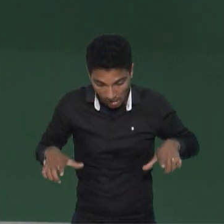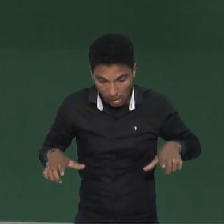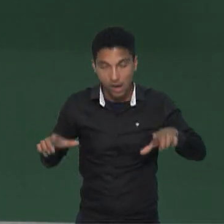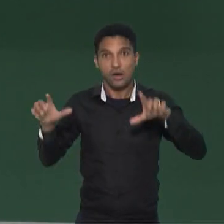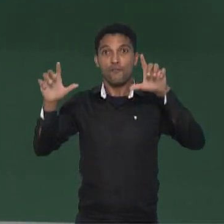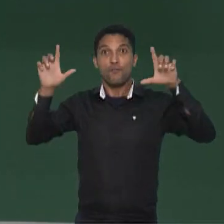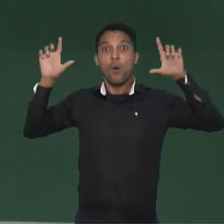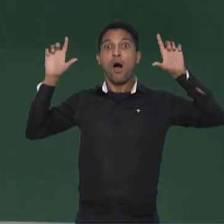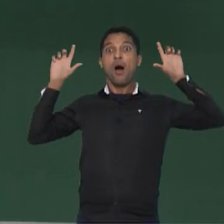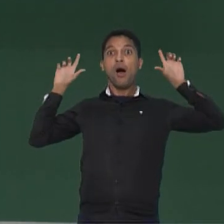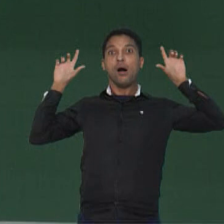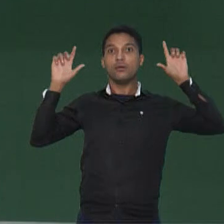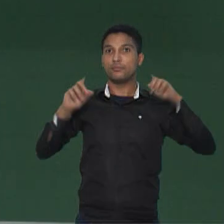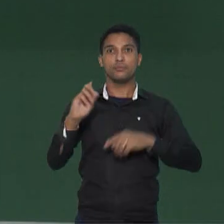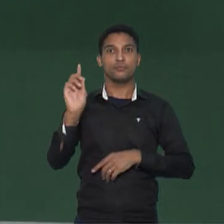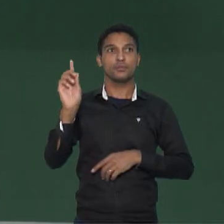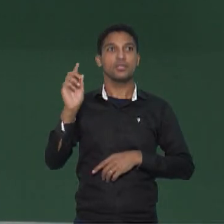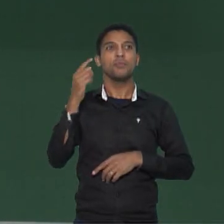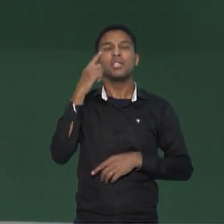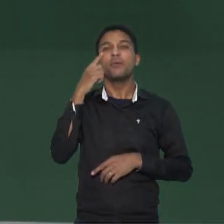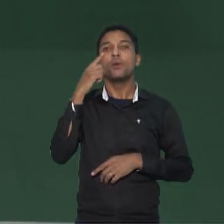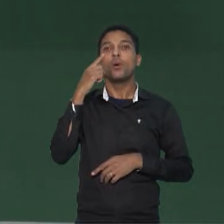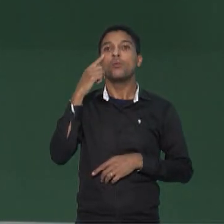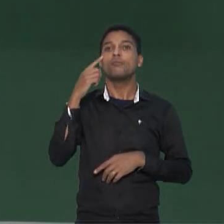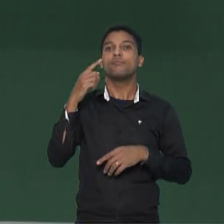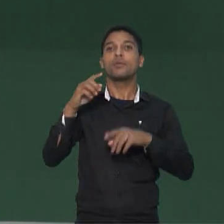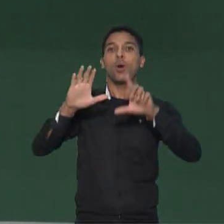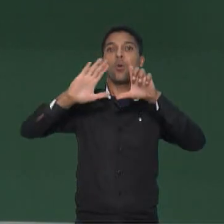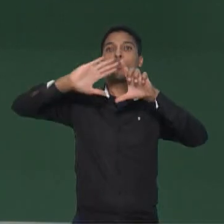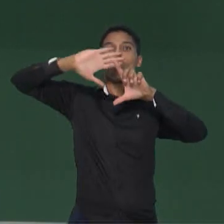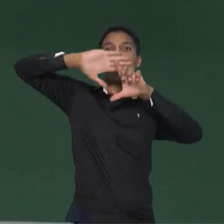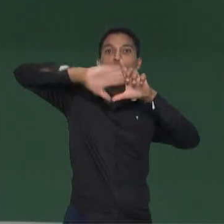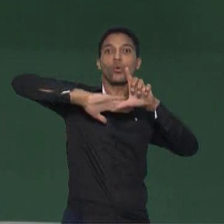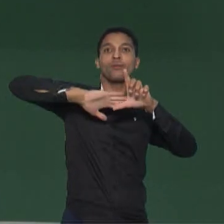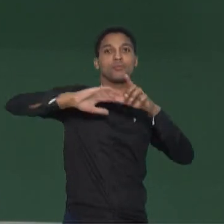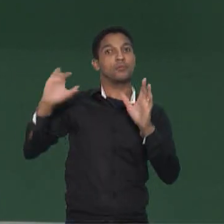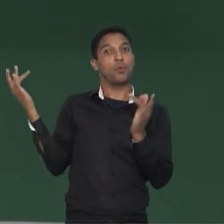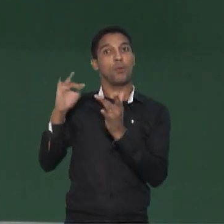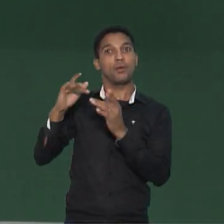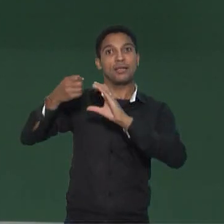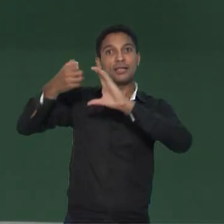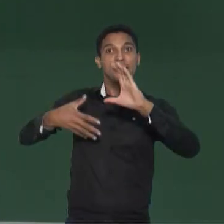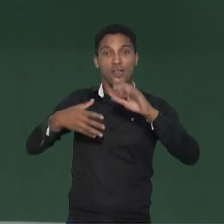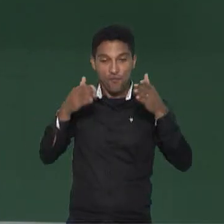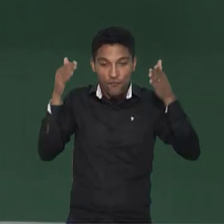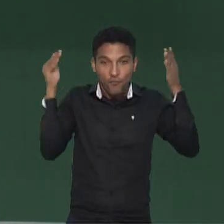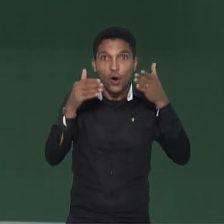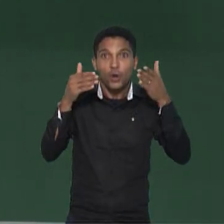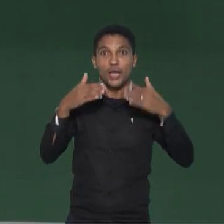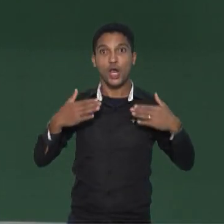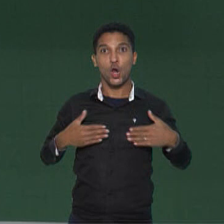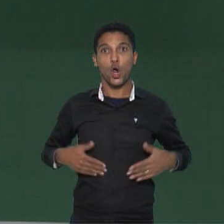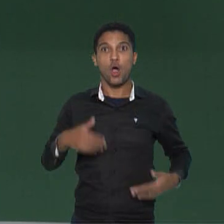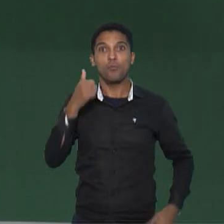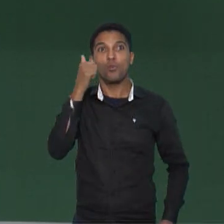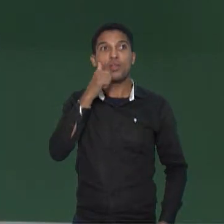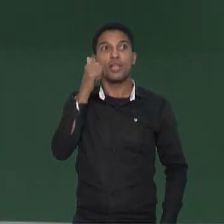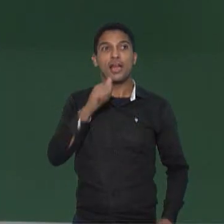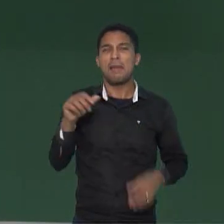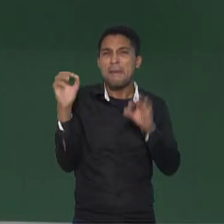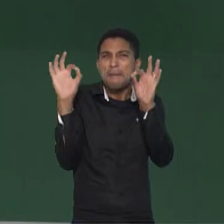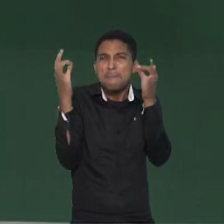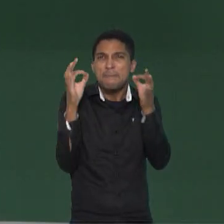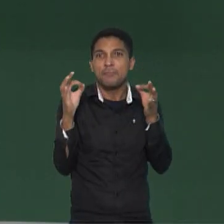que o fundo ele não tem uma perspectiva totalmente nítida. Ele frisa no corpo da mulher, e eles vão em busca da perfeição, tanto que a